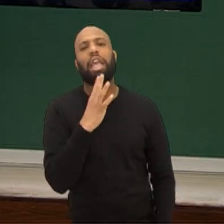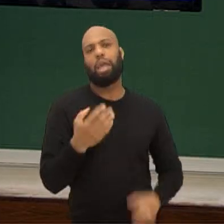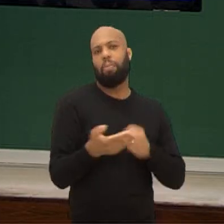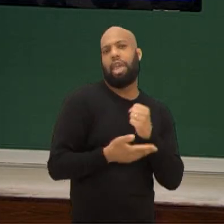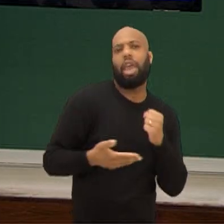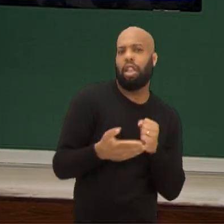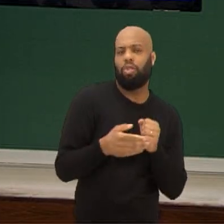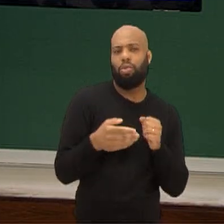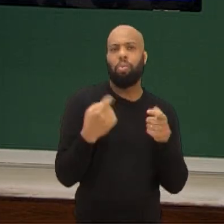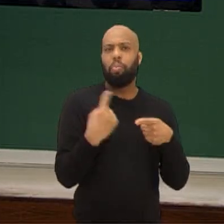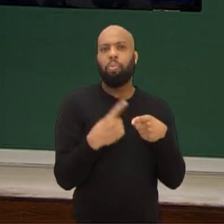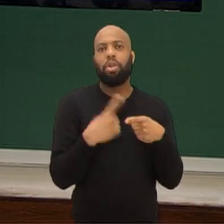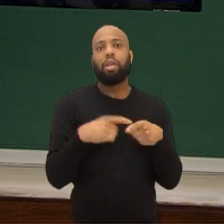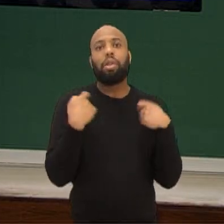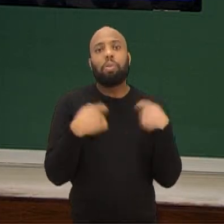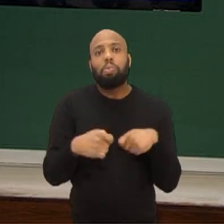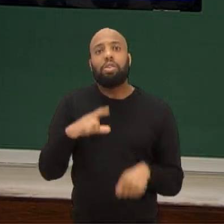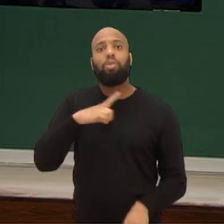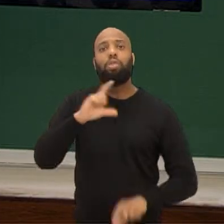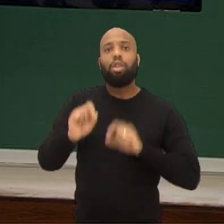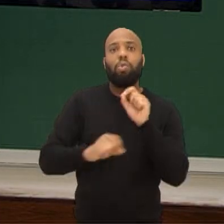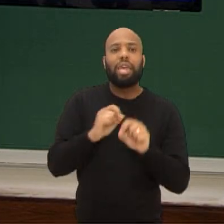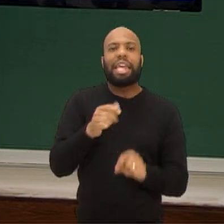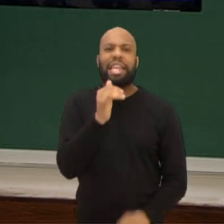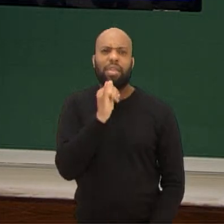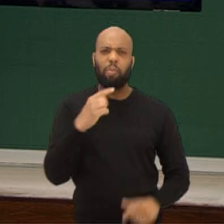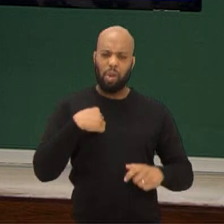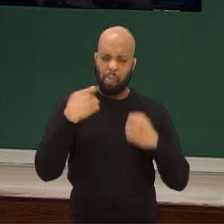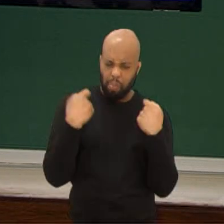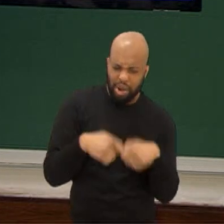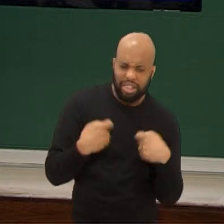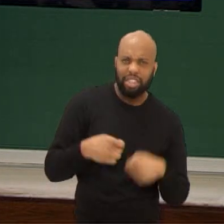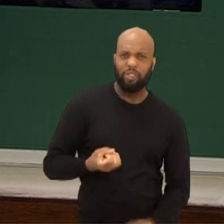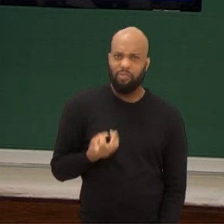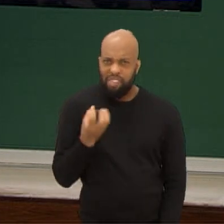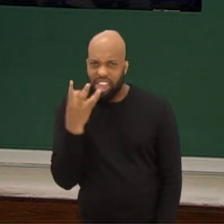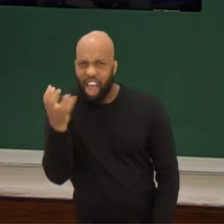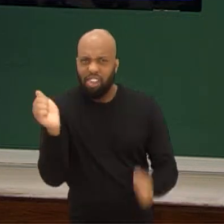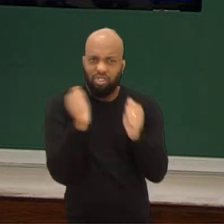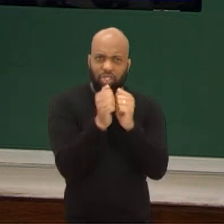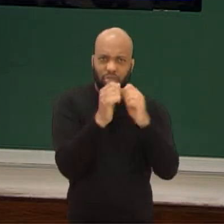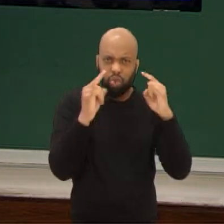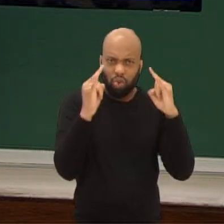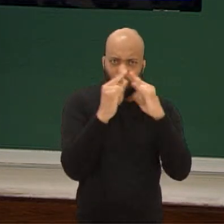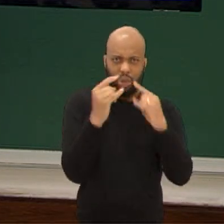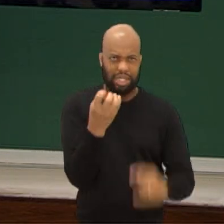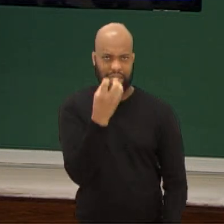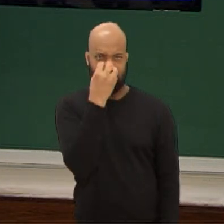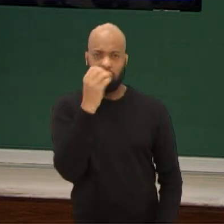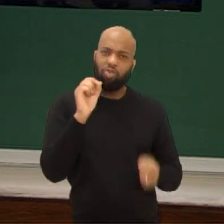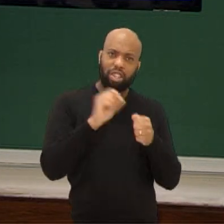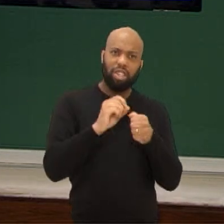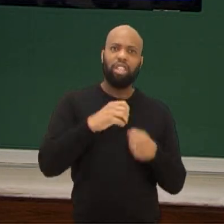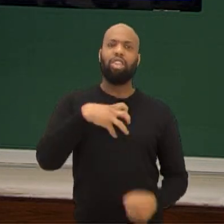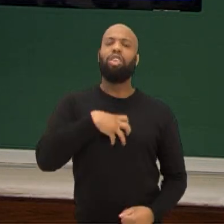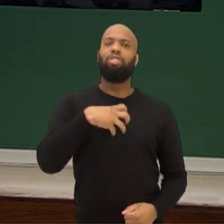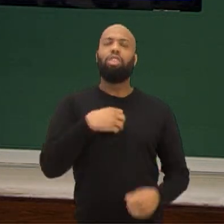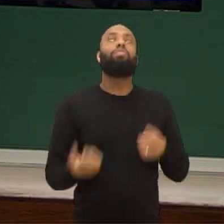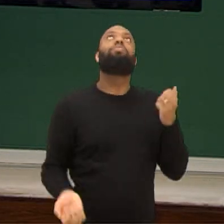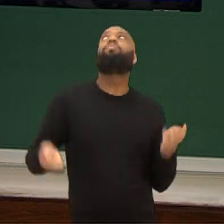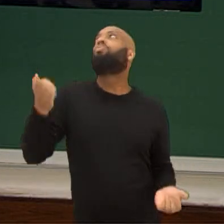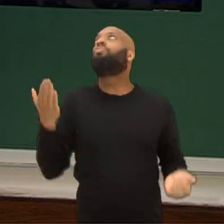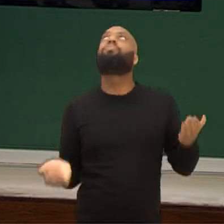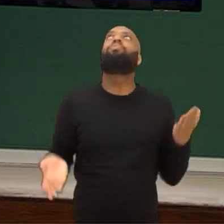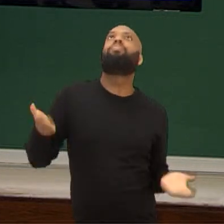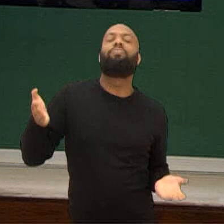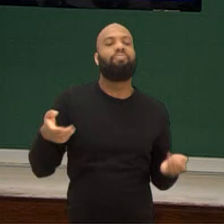divertir? Não preciso. Eu preciso ter morado no circo ou ter viajado já com o circo para fazer um jogo de malabares? Não